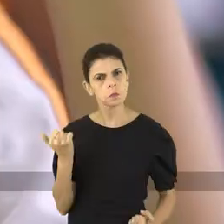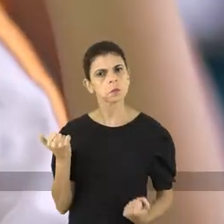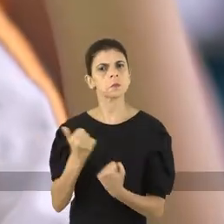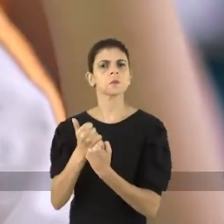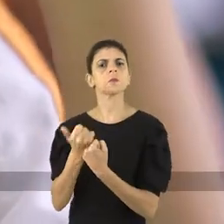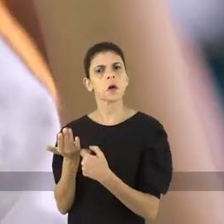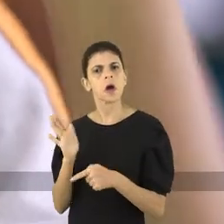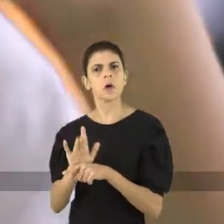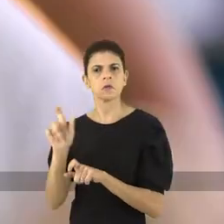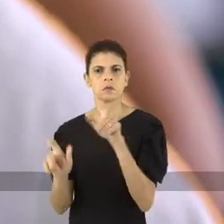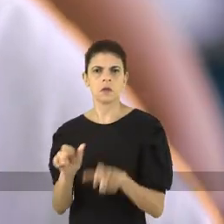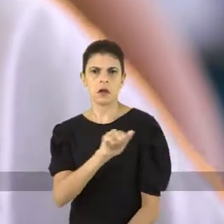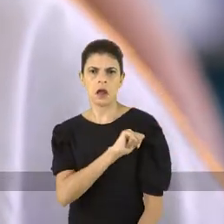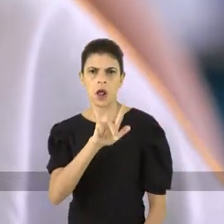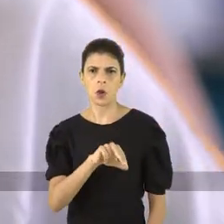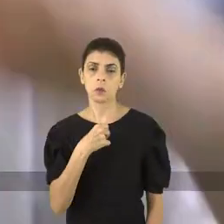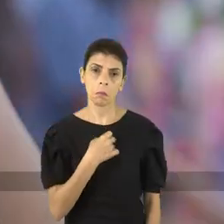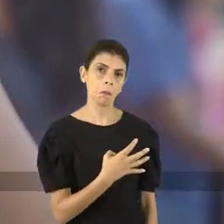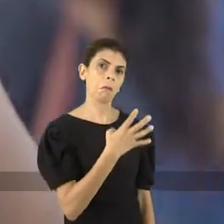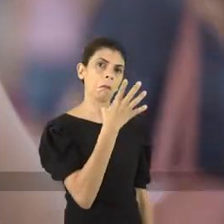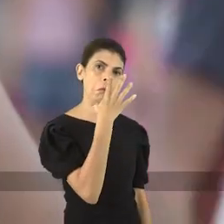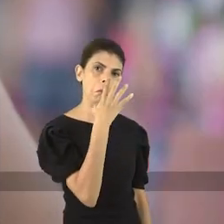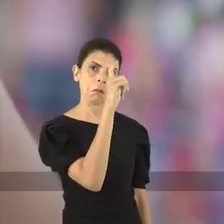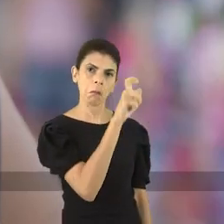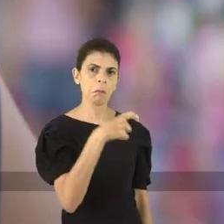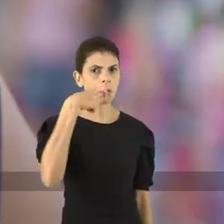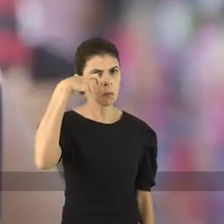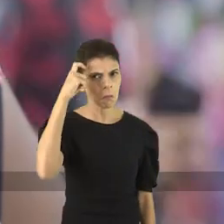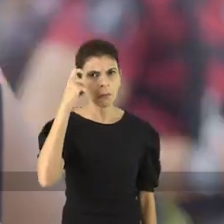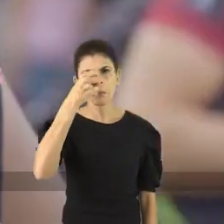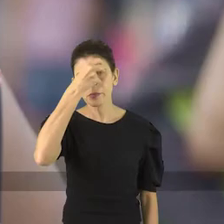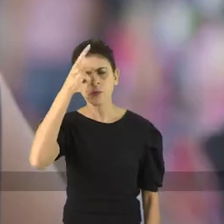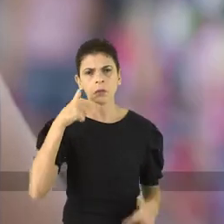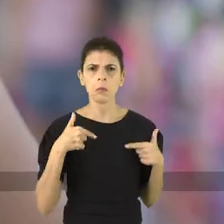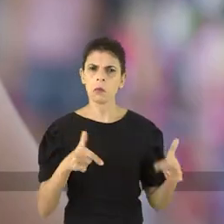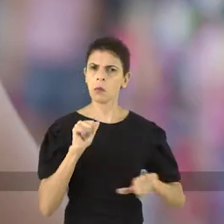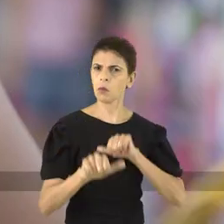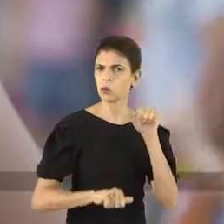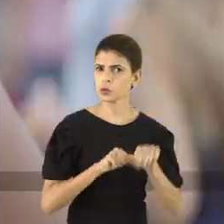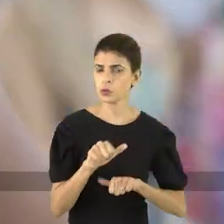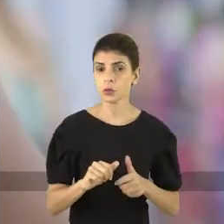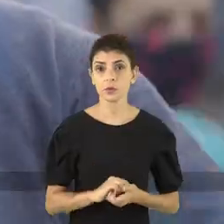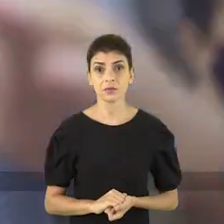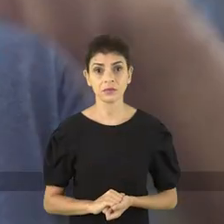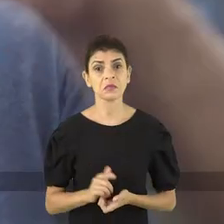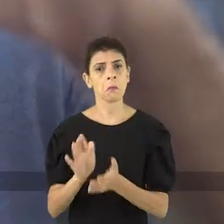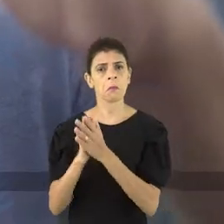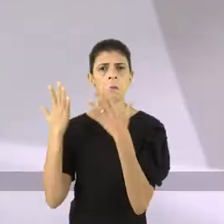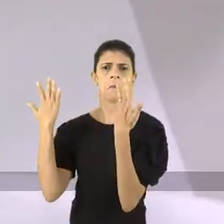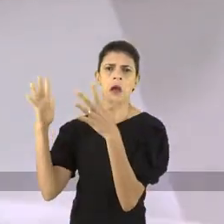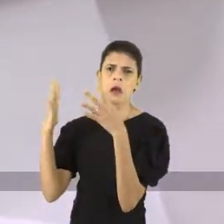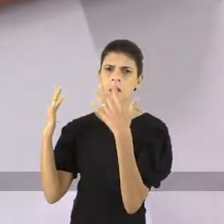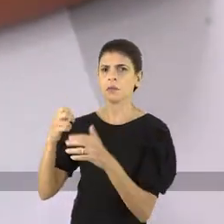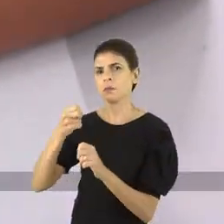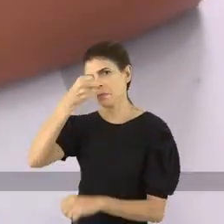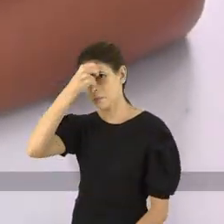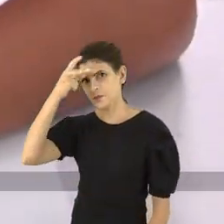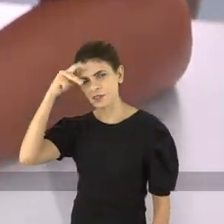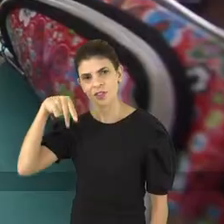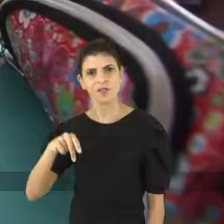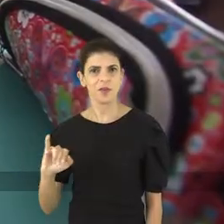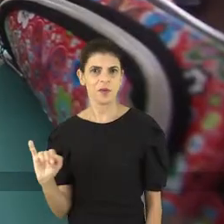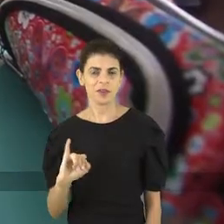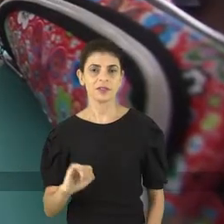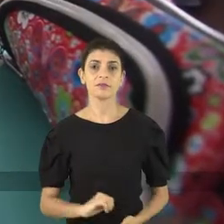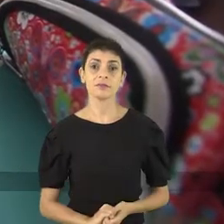total suporte para todos os alunos. É impressionante como o Rogério mudou a situação por aqui. Você está de parabéns, prefeito